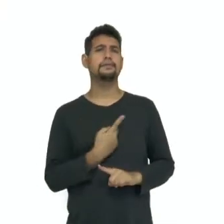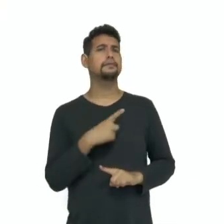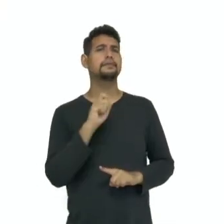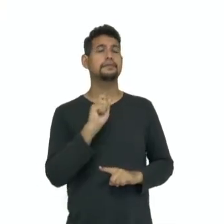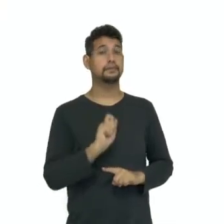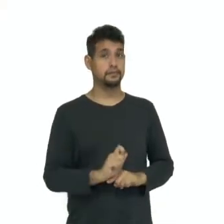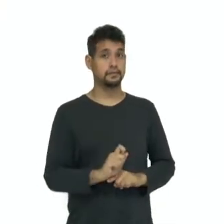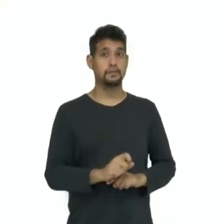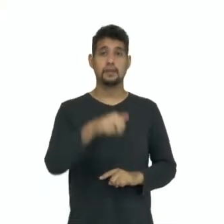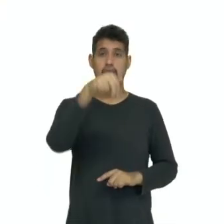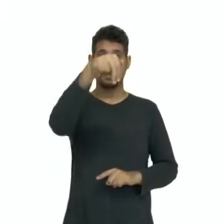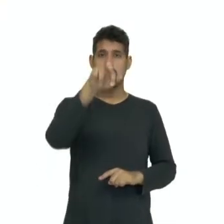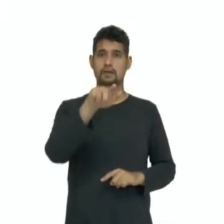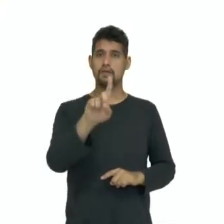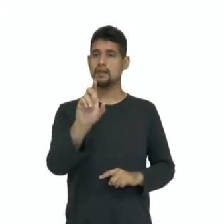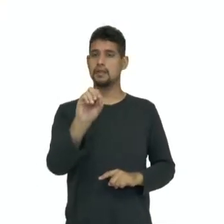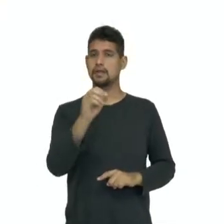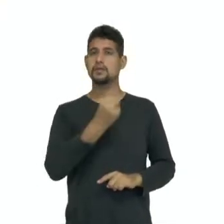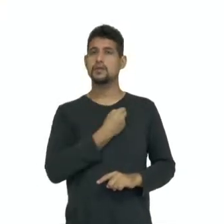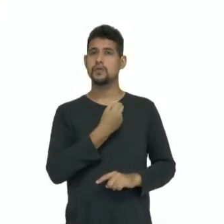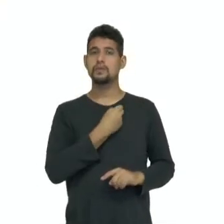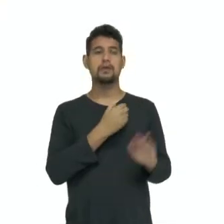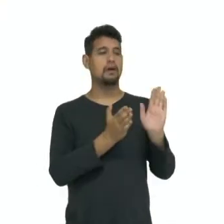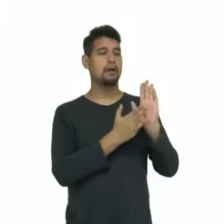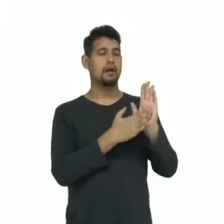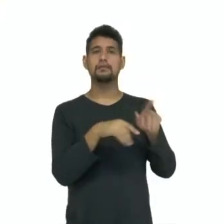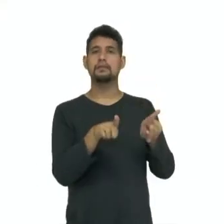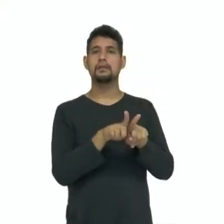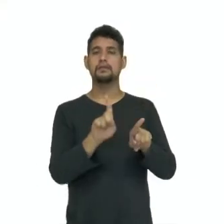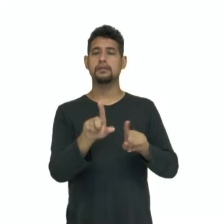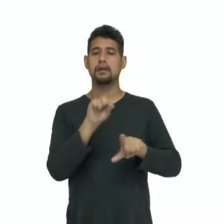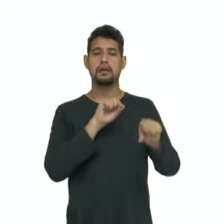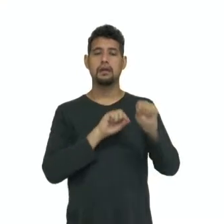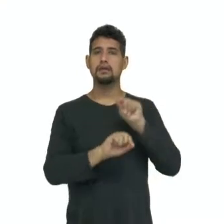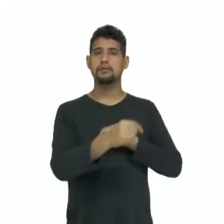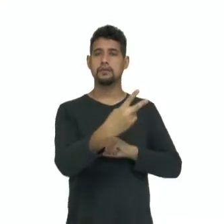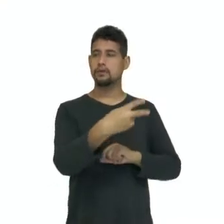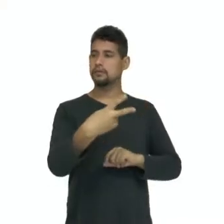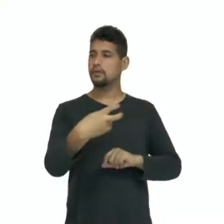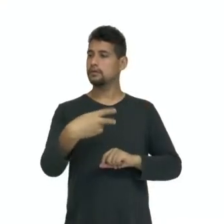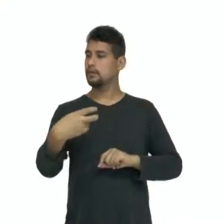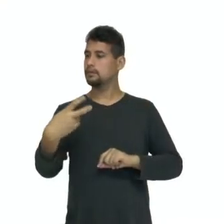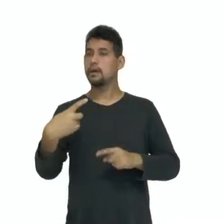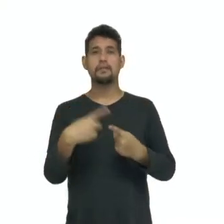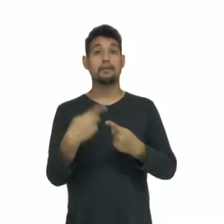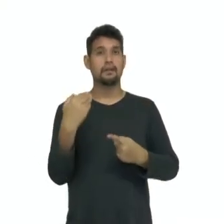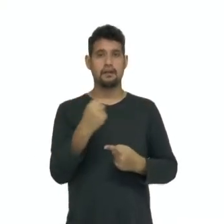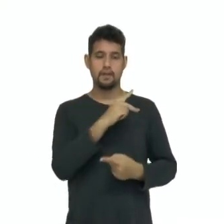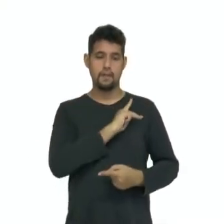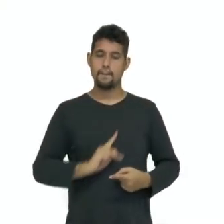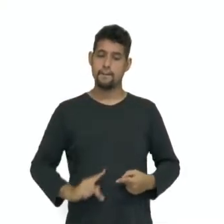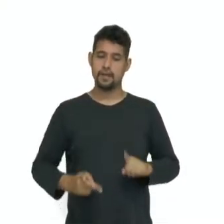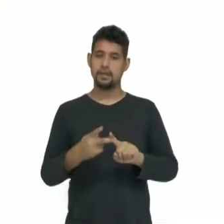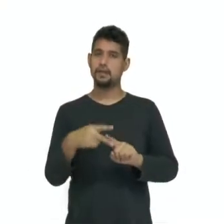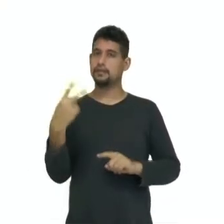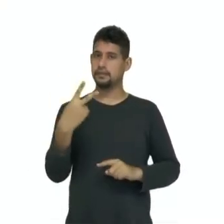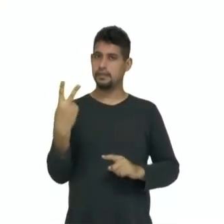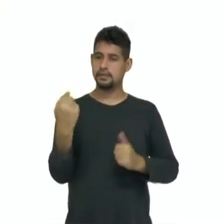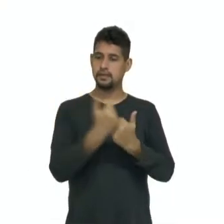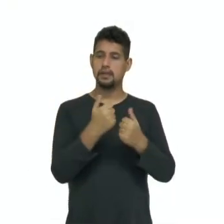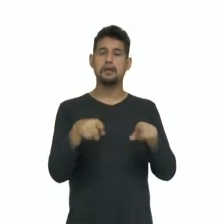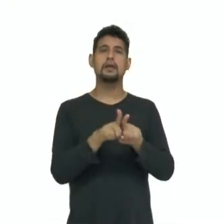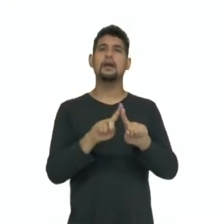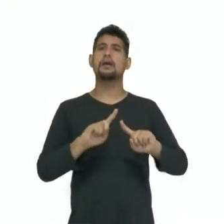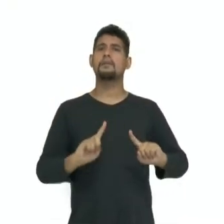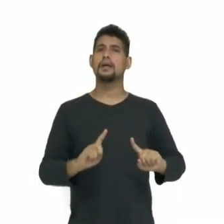temos n igual a 10, que são o número de candidatos, tomados 2 a 2, porque eu quero a presidência e a vice-presidência. Aplicando